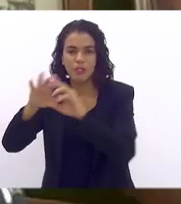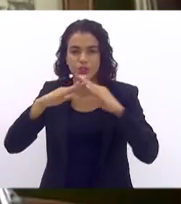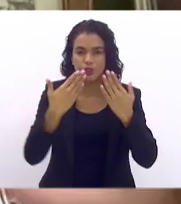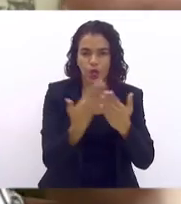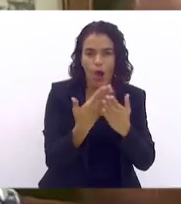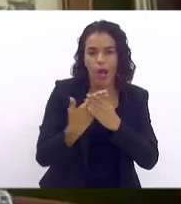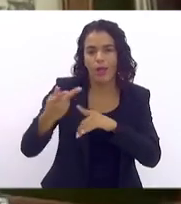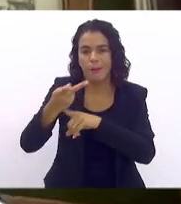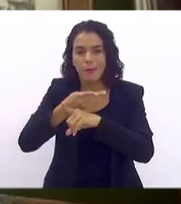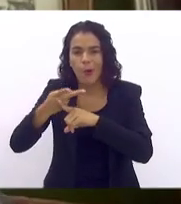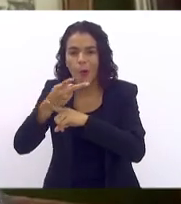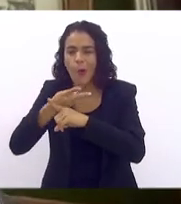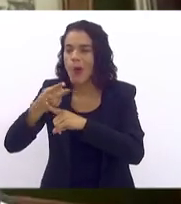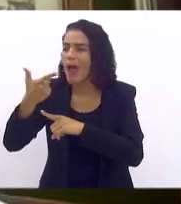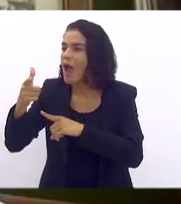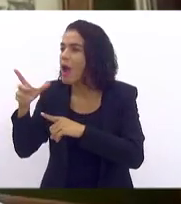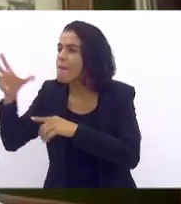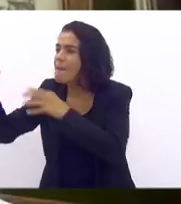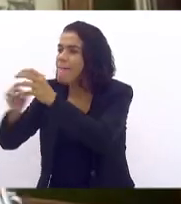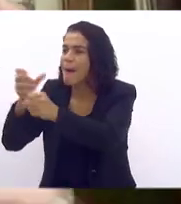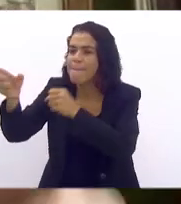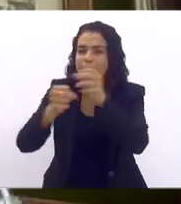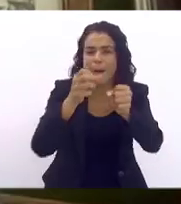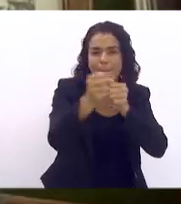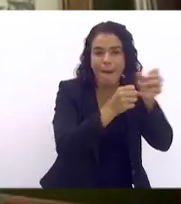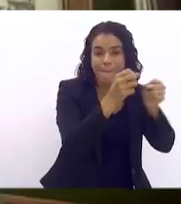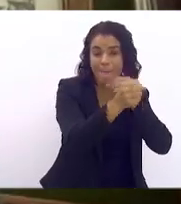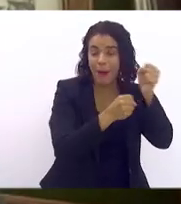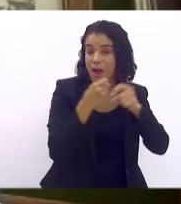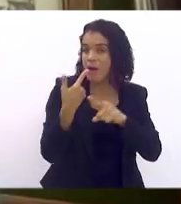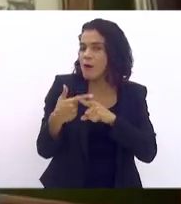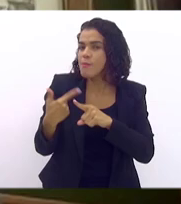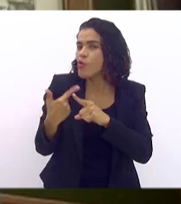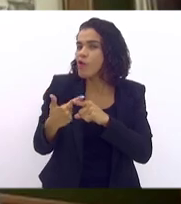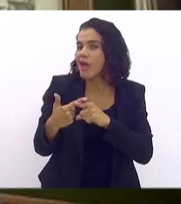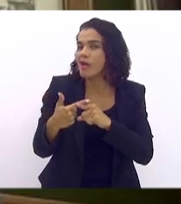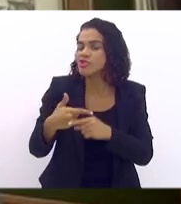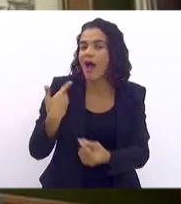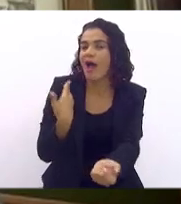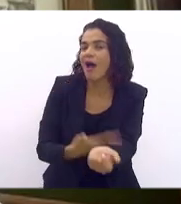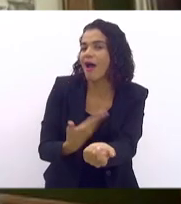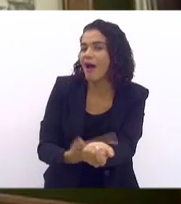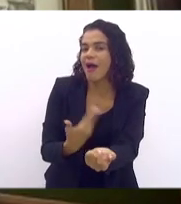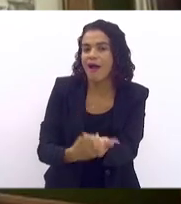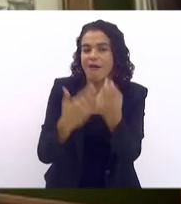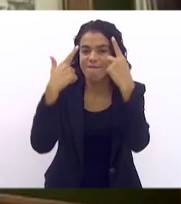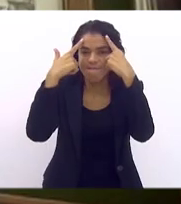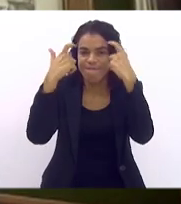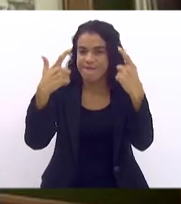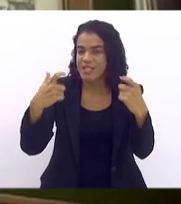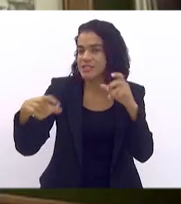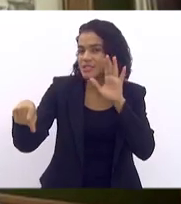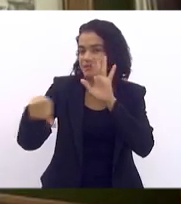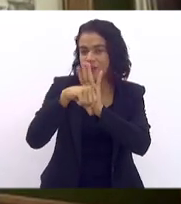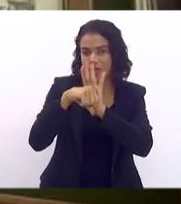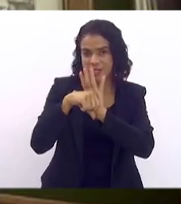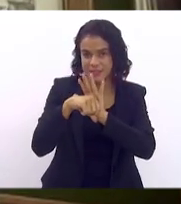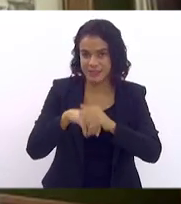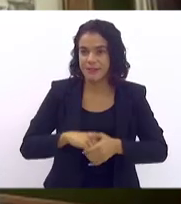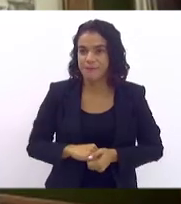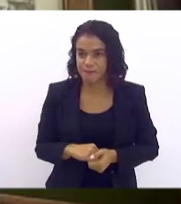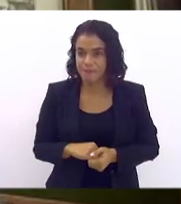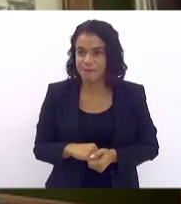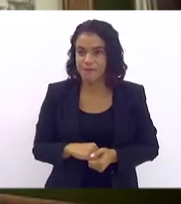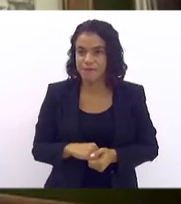eles buscar outras pessoas para serem mutiladas, porque eles estão viciados em violência. Infelizmente,